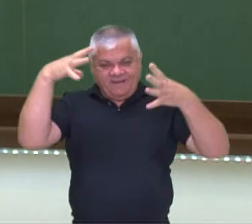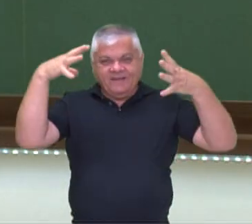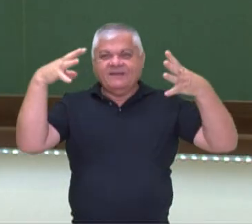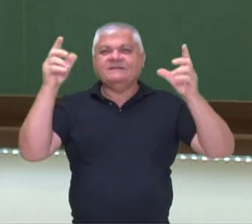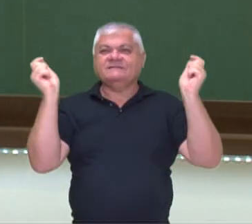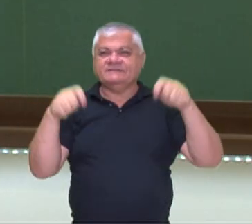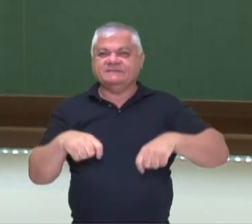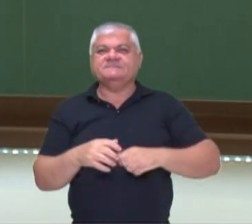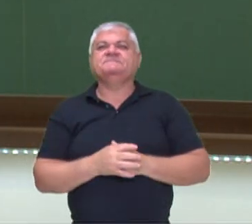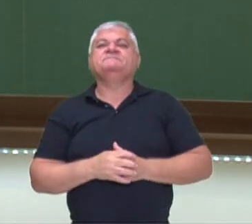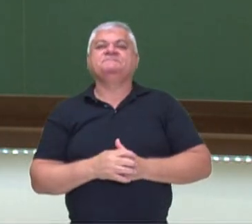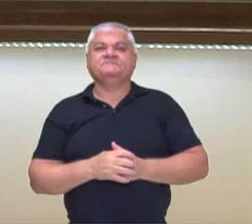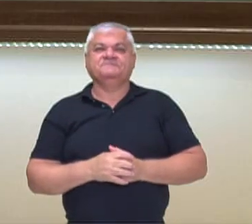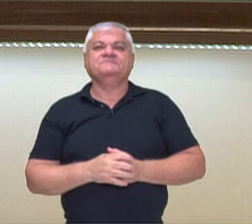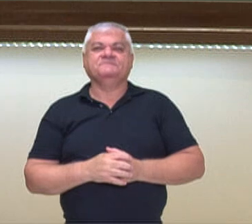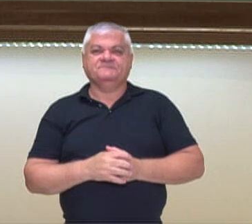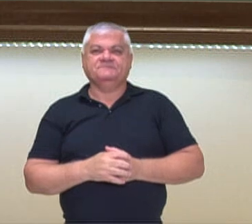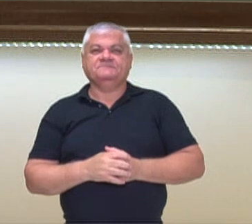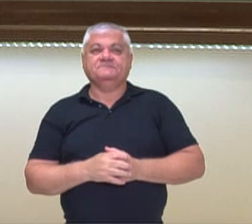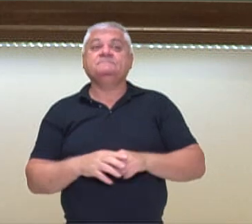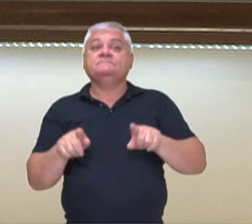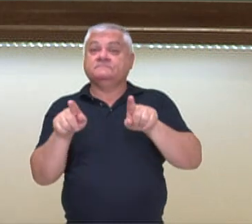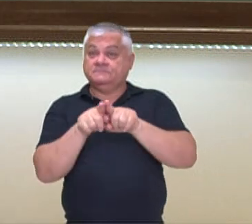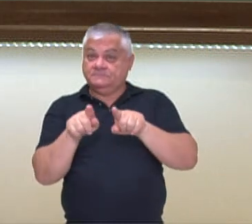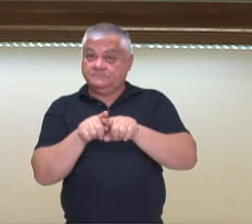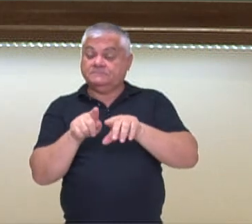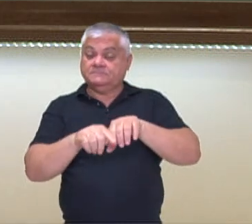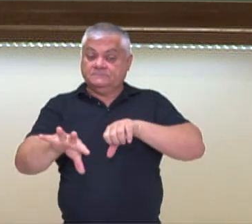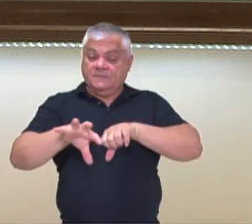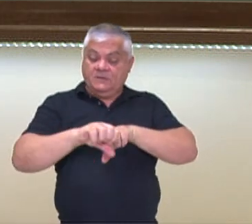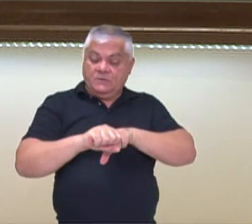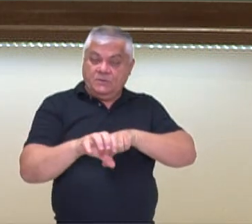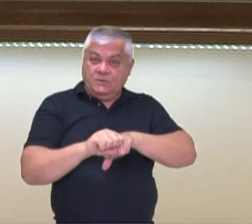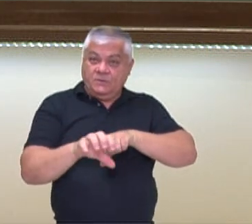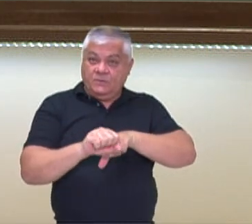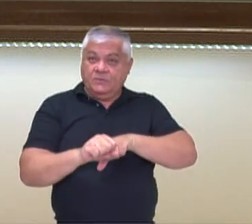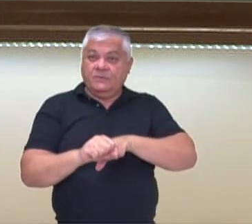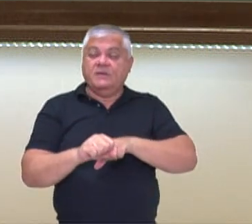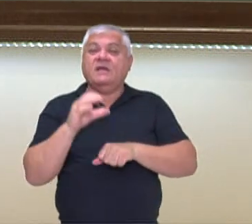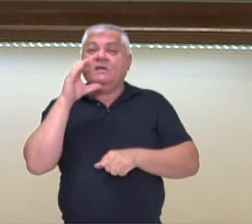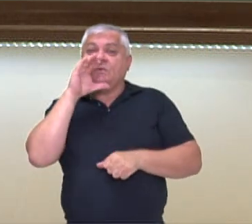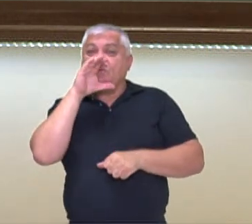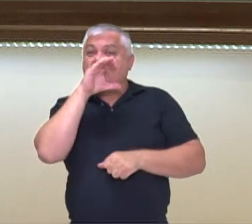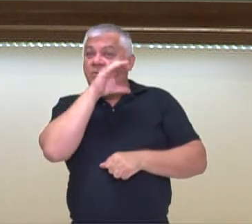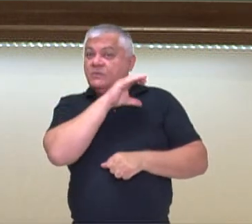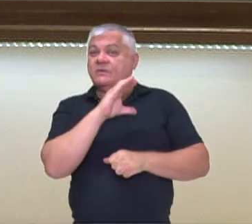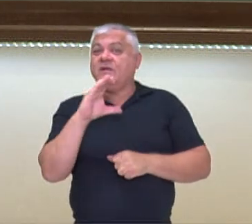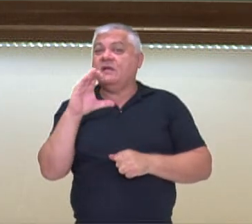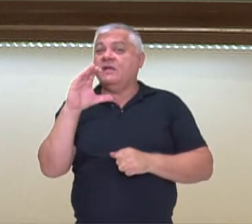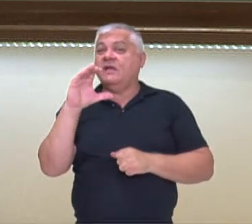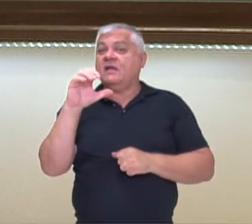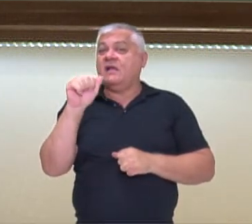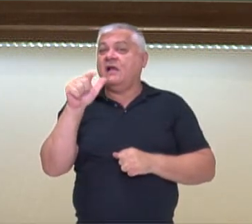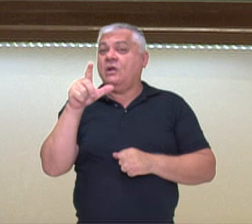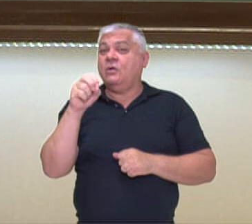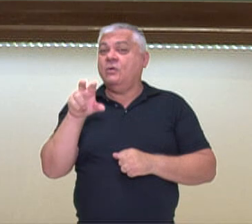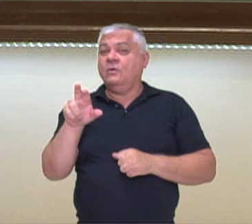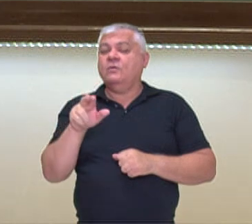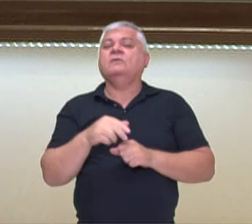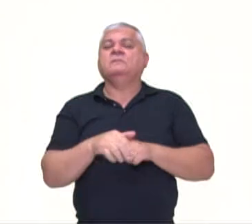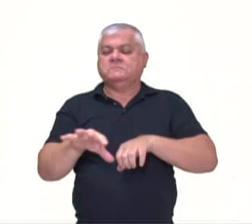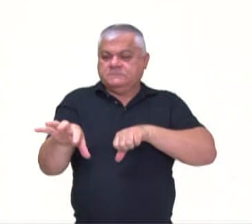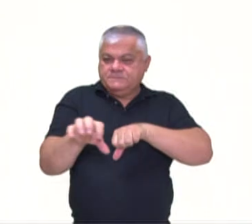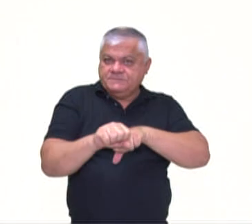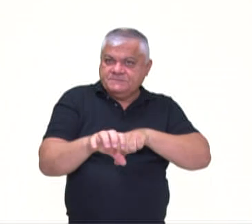Absorção ou liberação de calor, também é um outro indicativo de que ocorreu uma reação química. Então vejam, aqui nós temos a